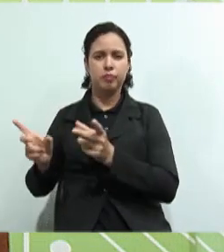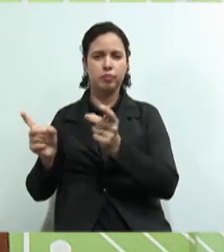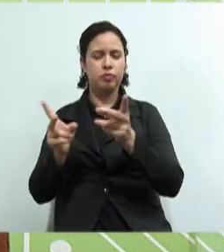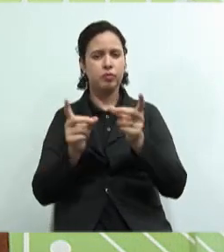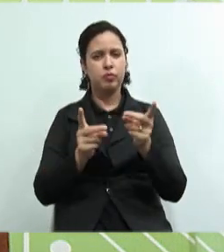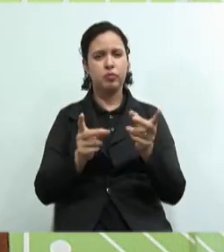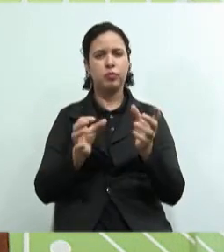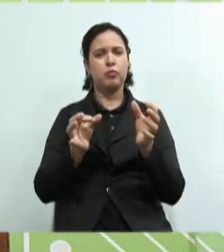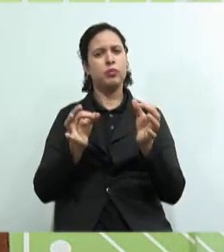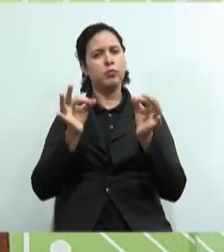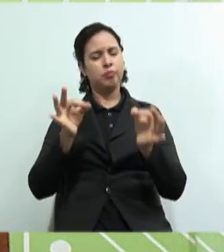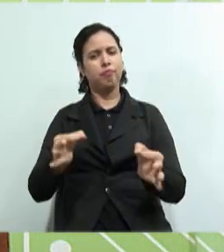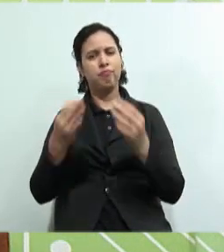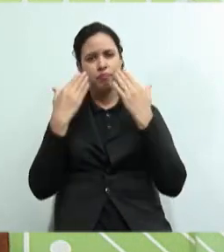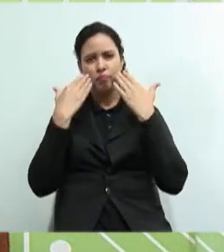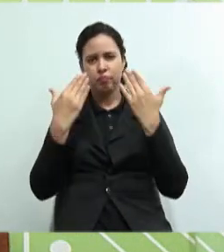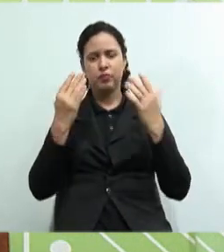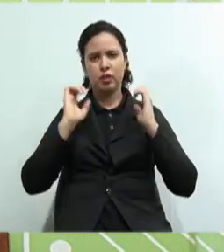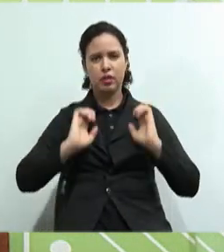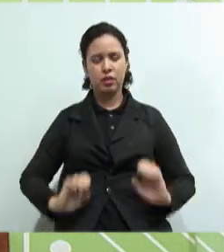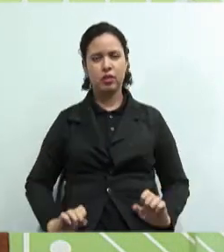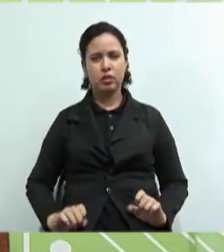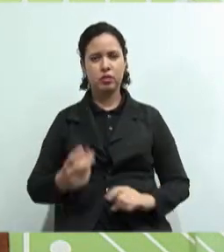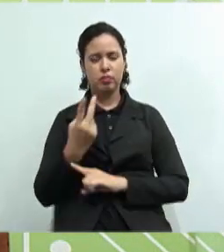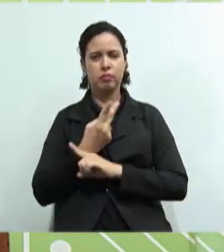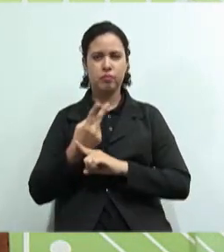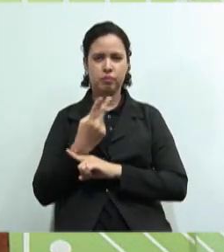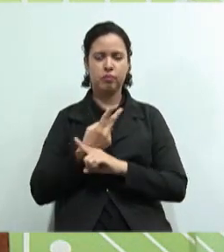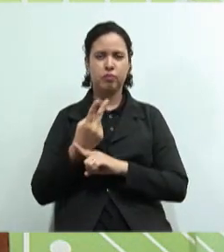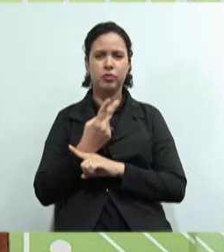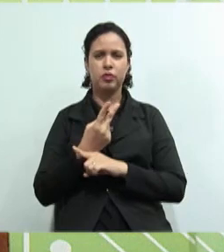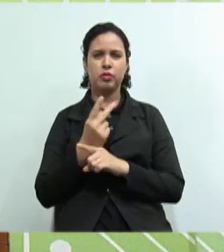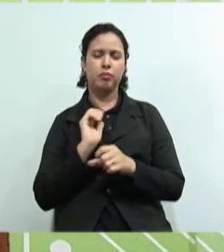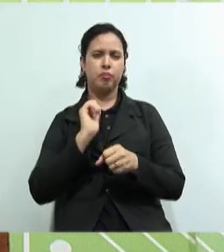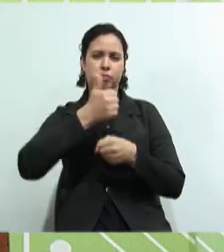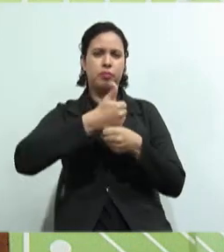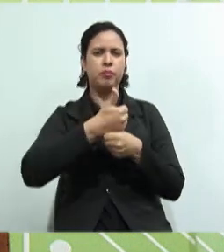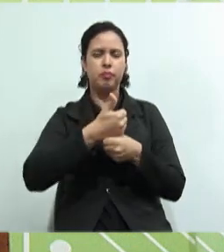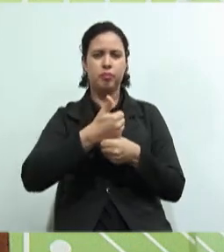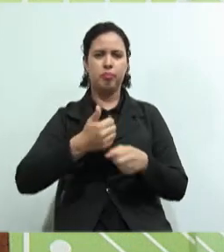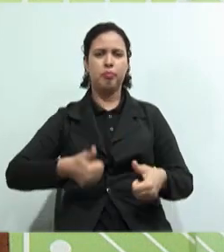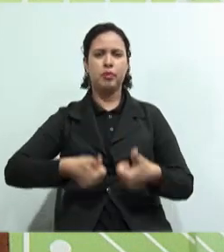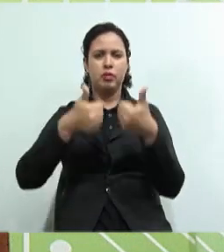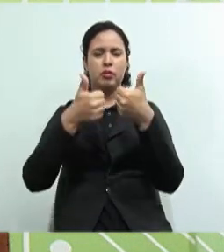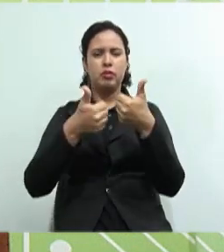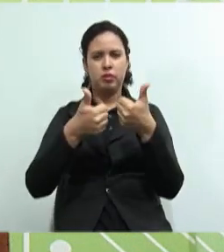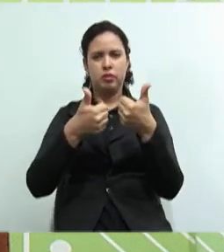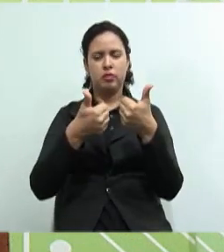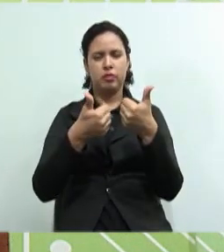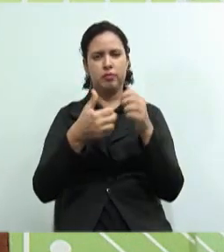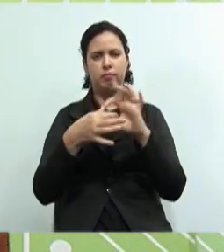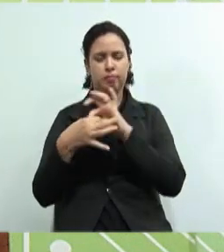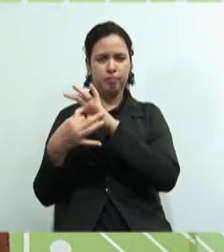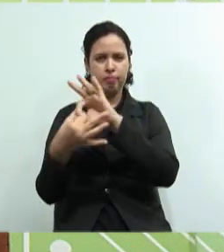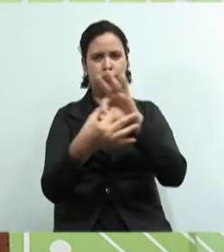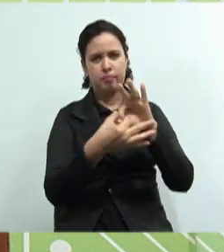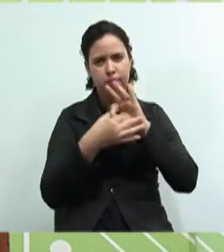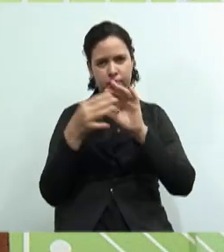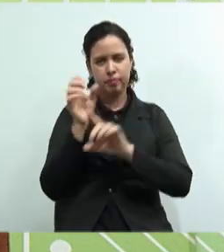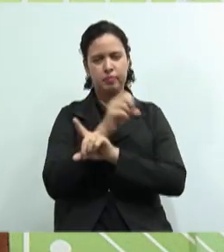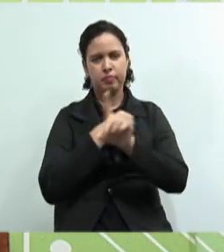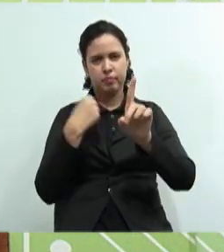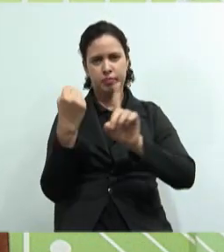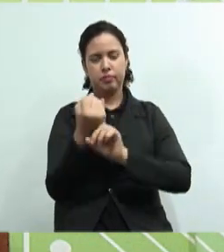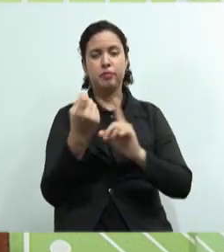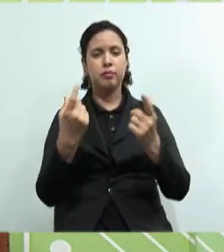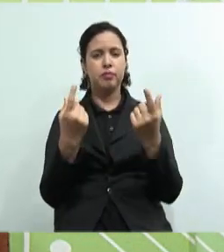uma alternativa que vai melhorar essa relação social, essa relação econômica. Então,